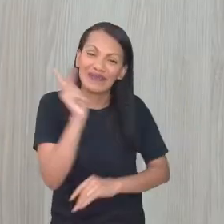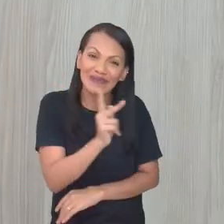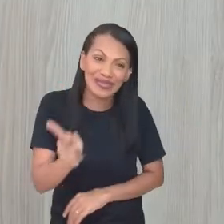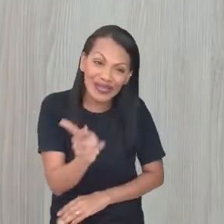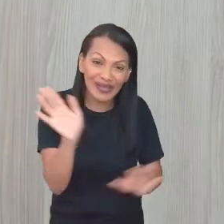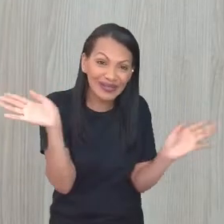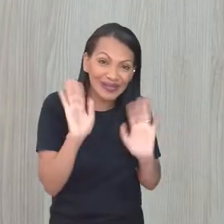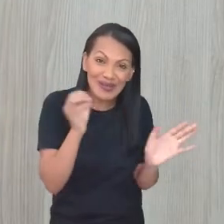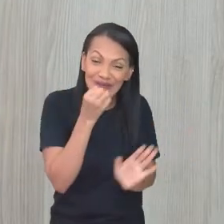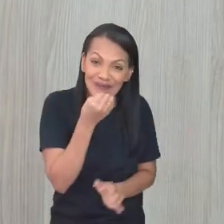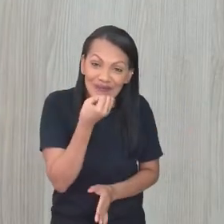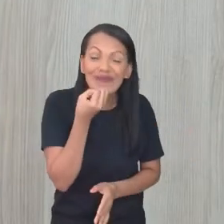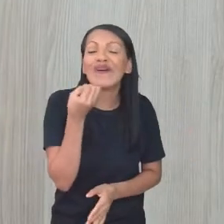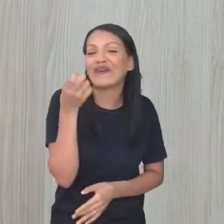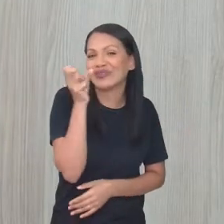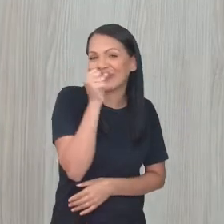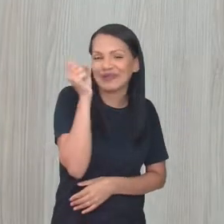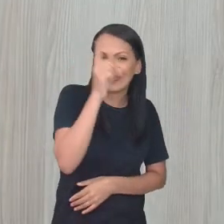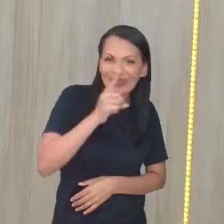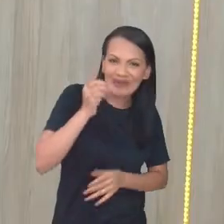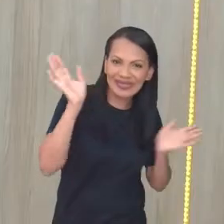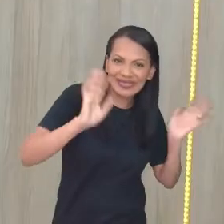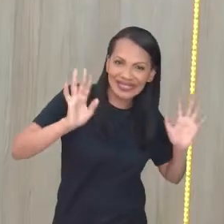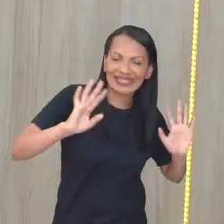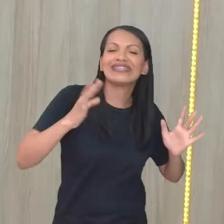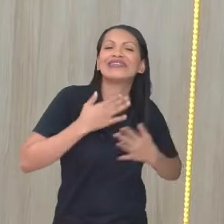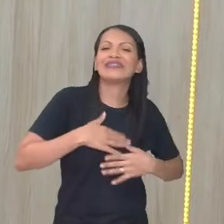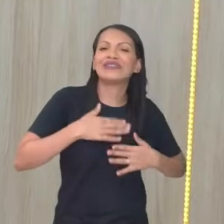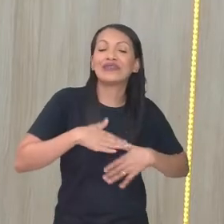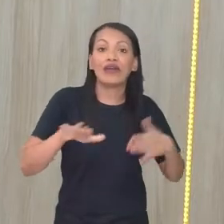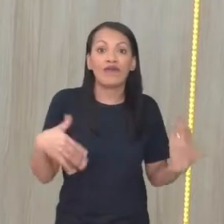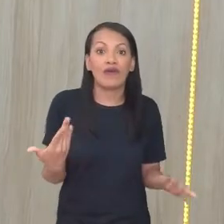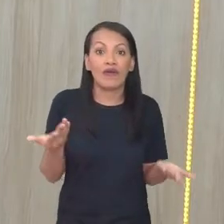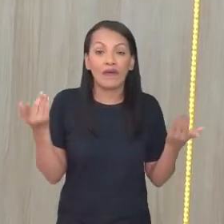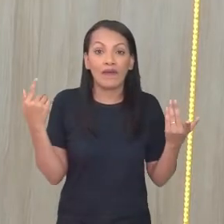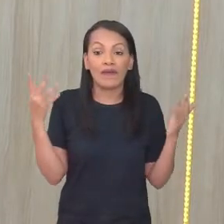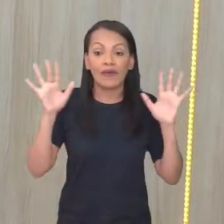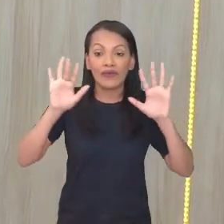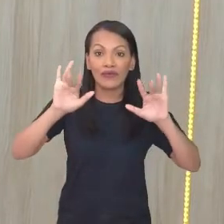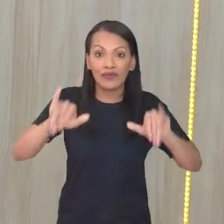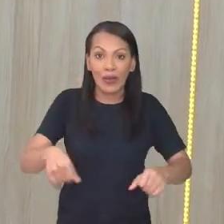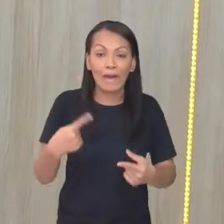Valeu, pessoal. Bom final de semana. Tchau, tchau. E vamos nos despedir